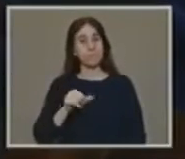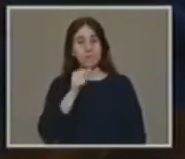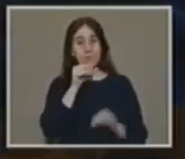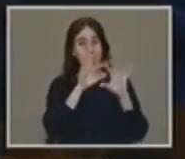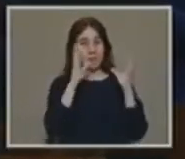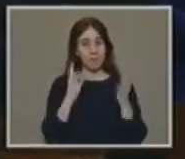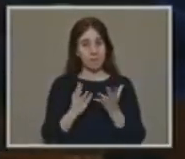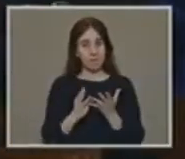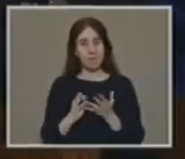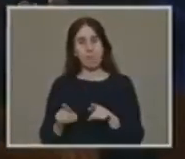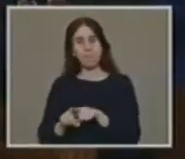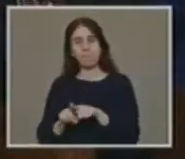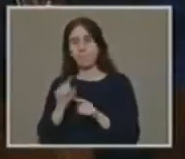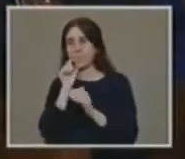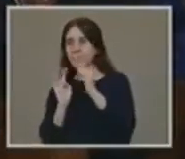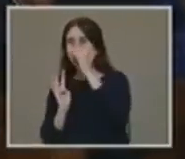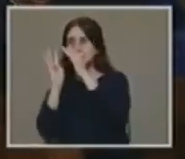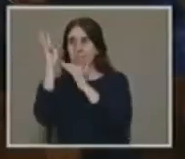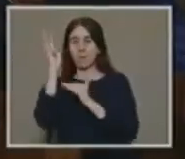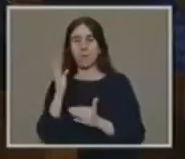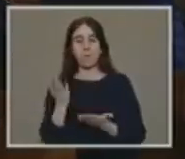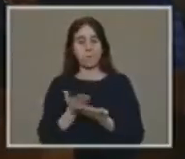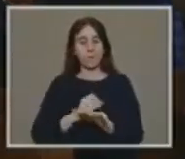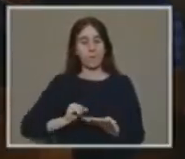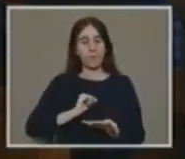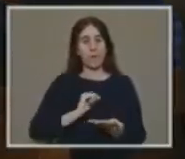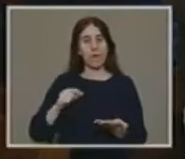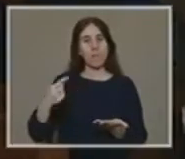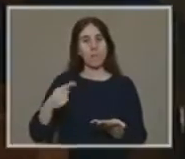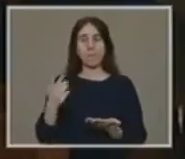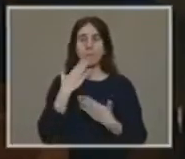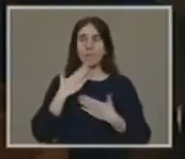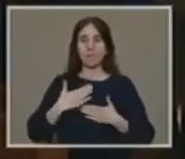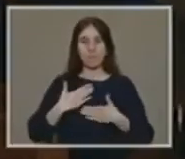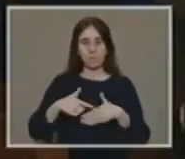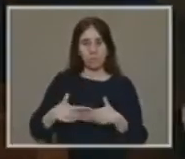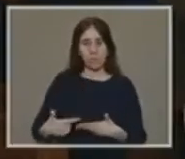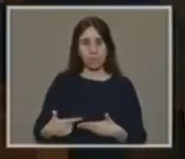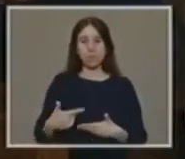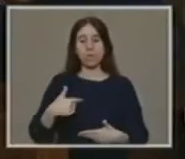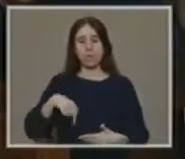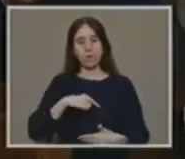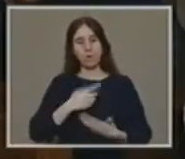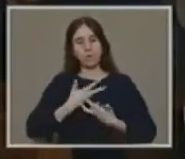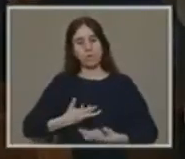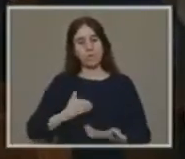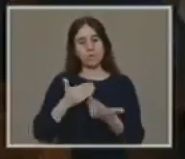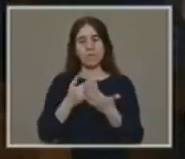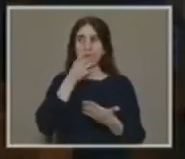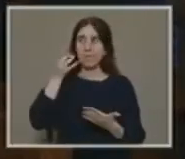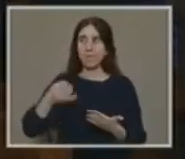assim na terra como no céu. Pão nosso cada dia nos dai hoje, perdoai-nos as nossas